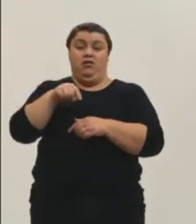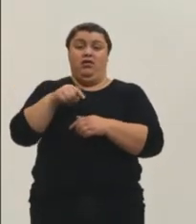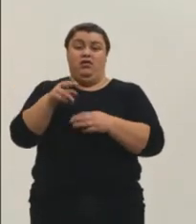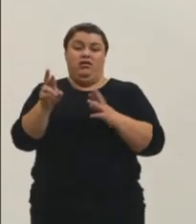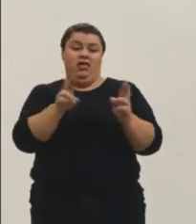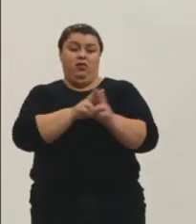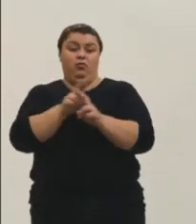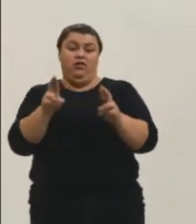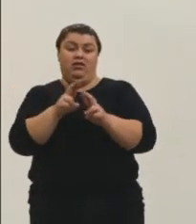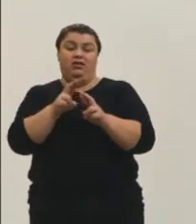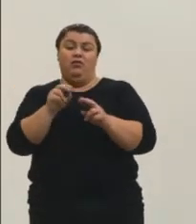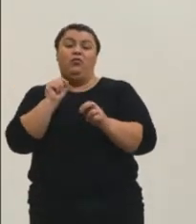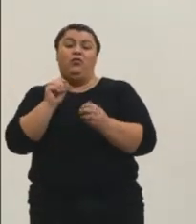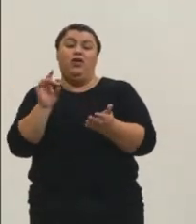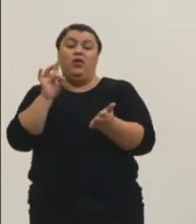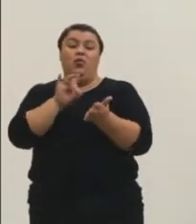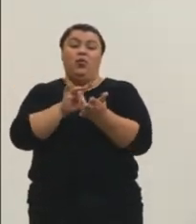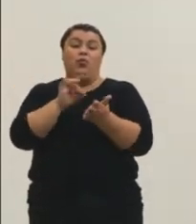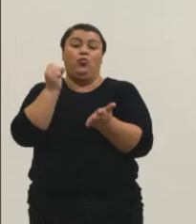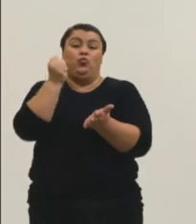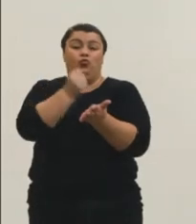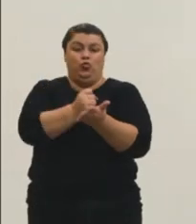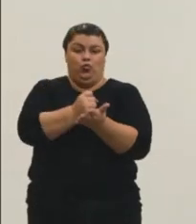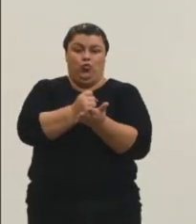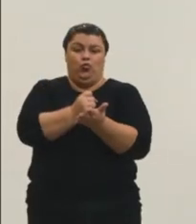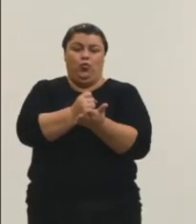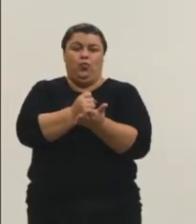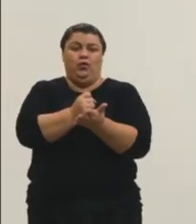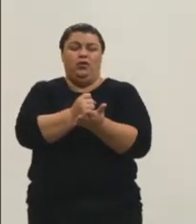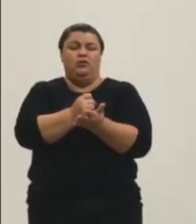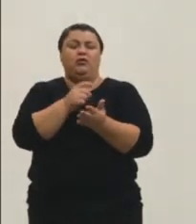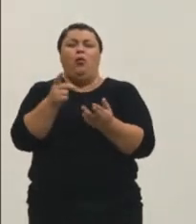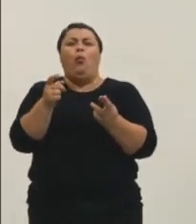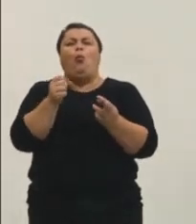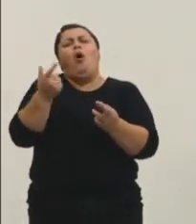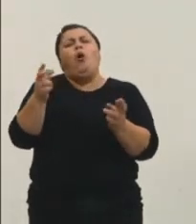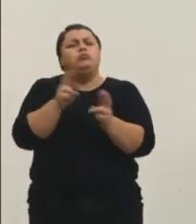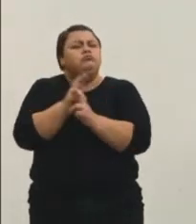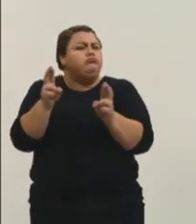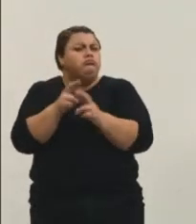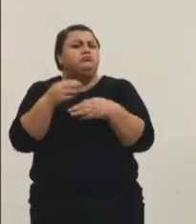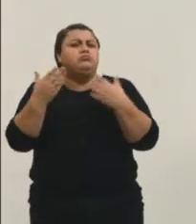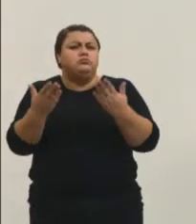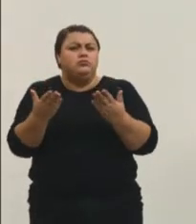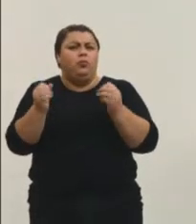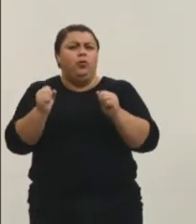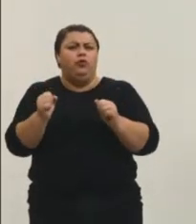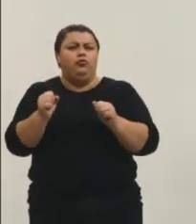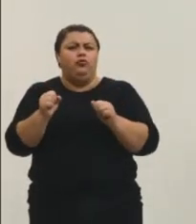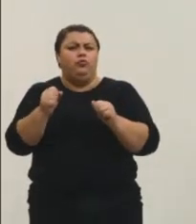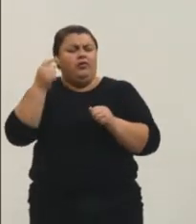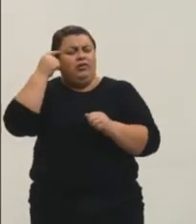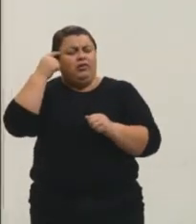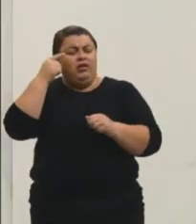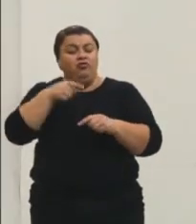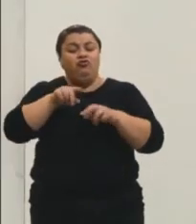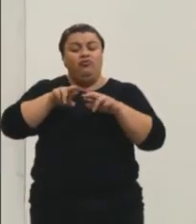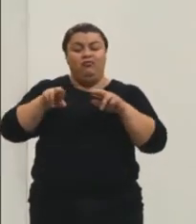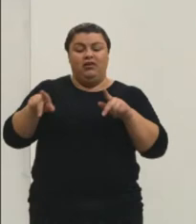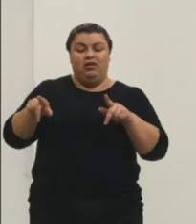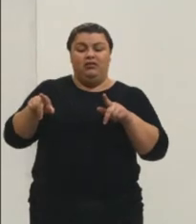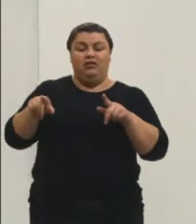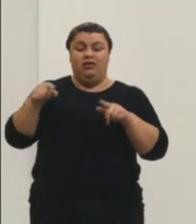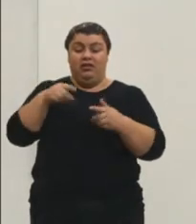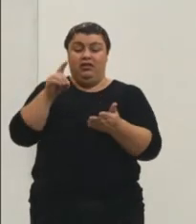então com o documento pode ser essa relação a gente pode pensar ambos pelas suas diferenças que o